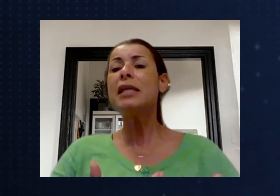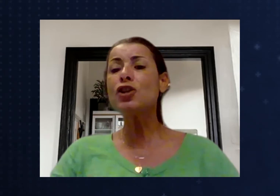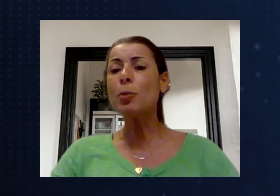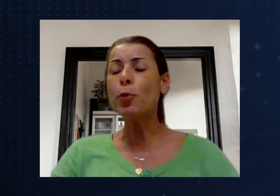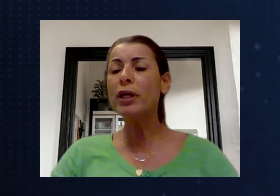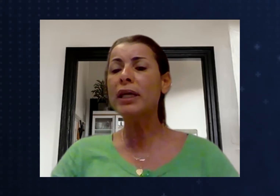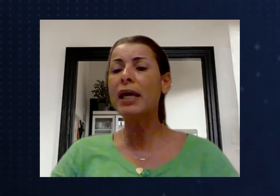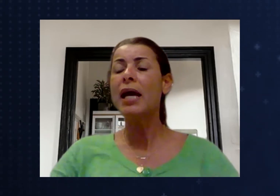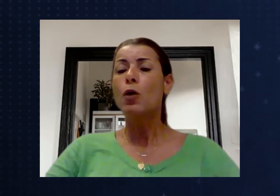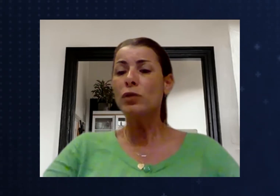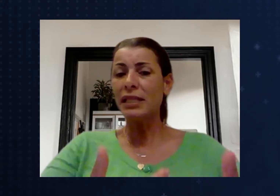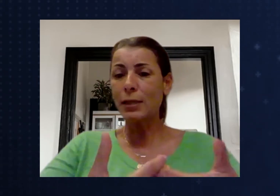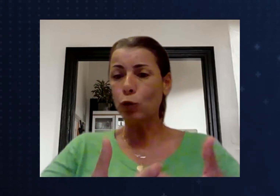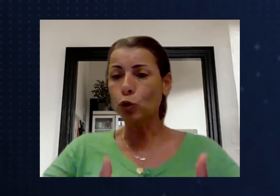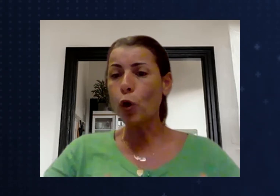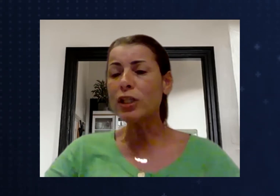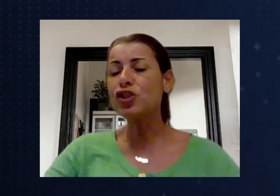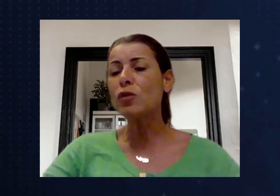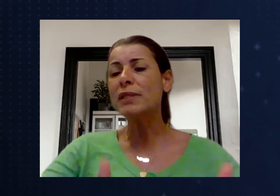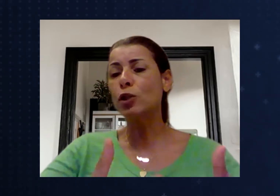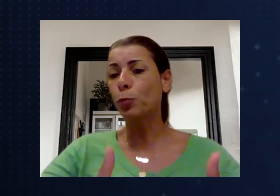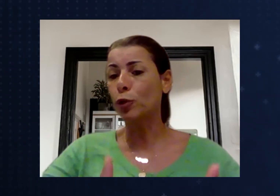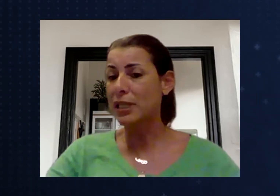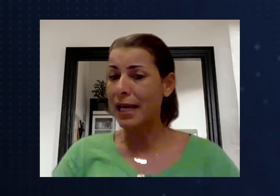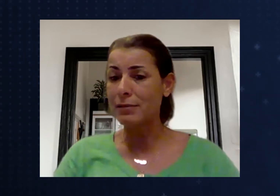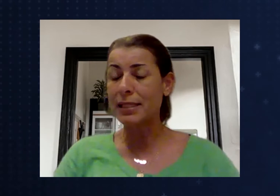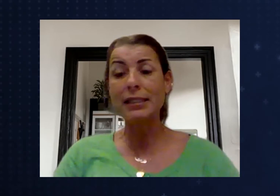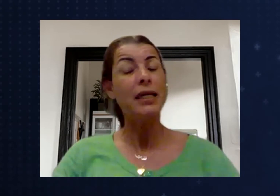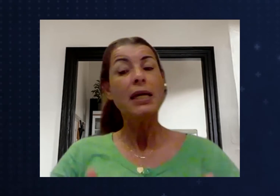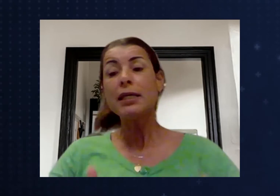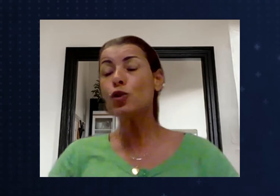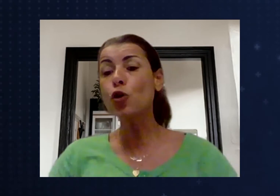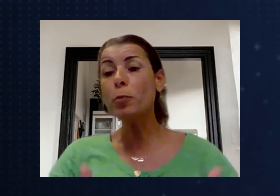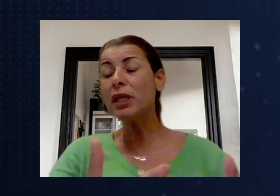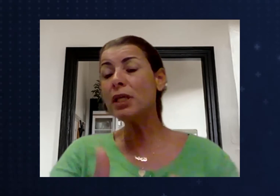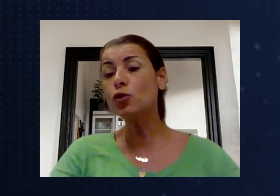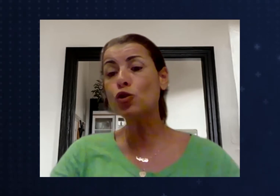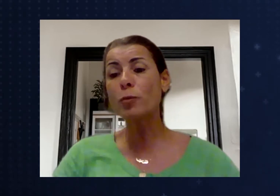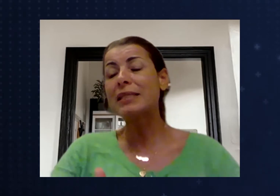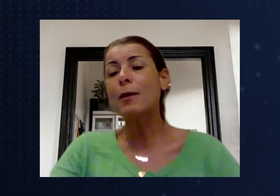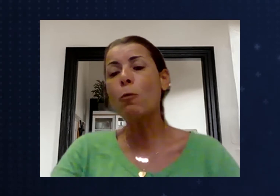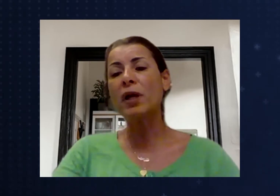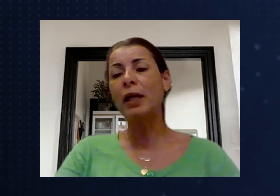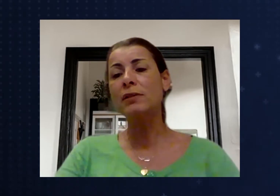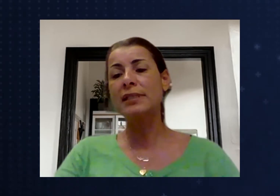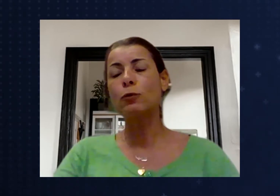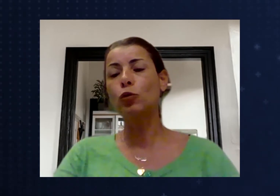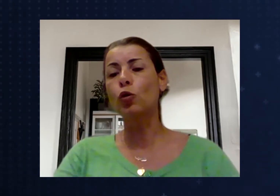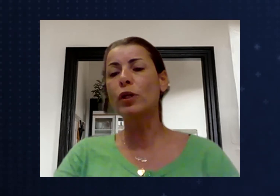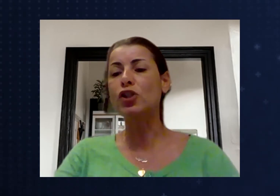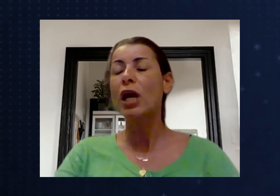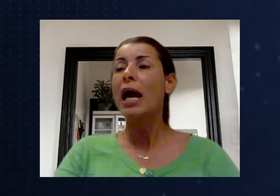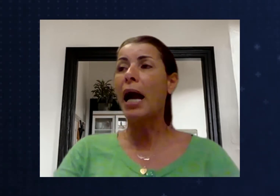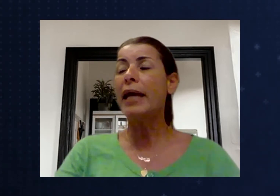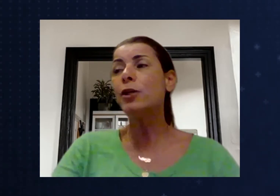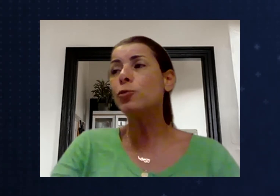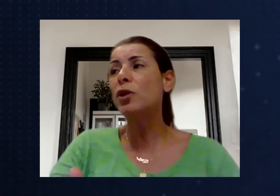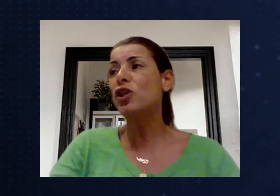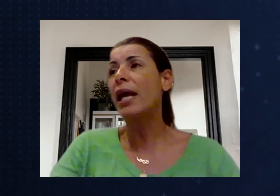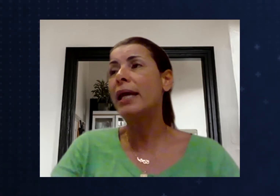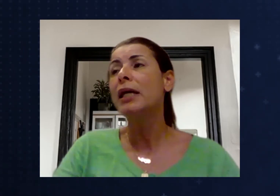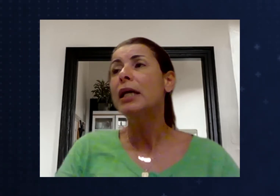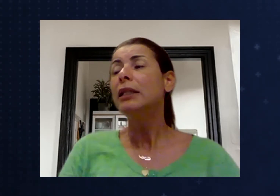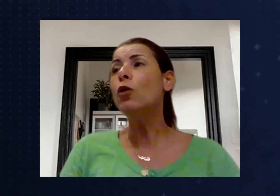aqui, seja porque os executores estão sendo processados aqui, e sobre isso, sobre a ação penal dos executores,